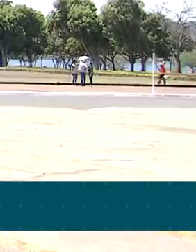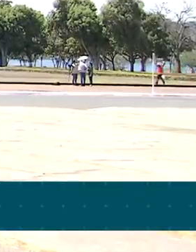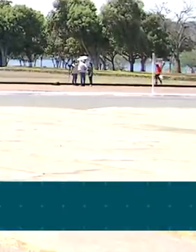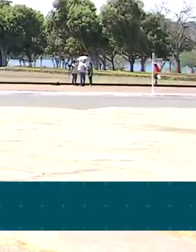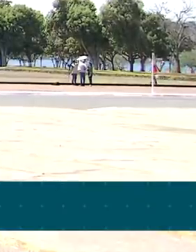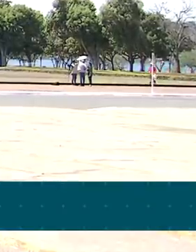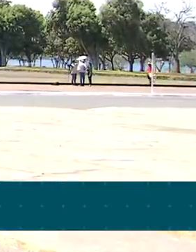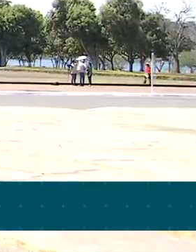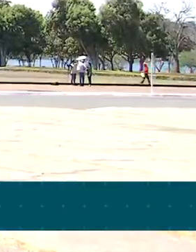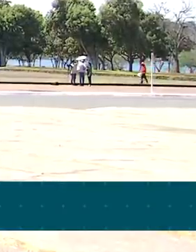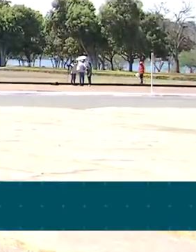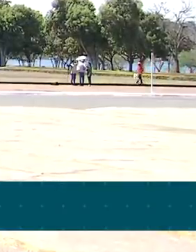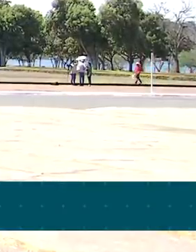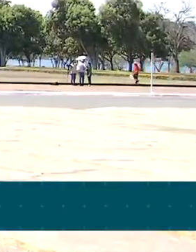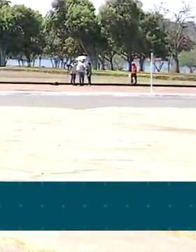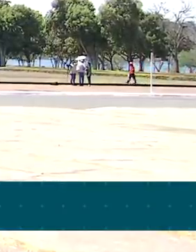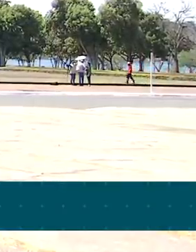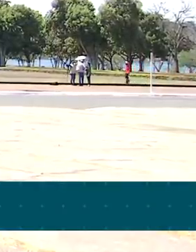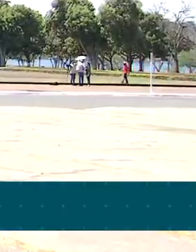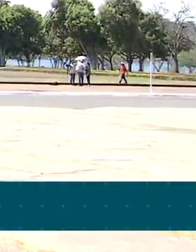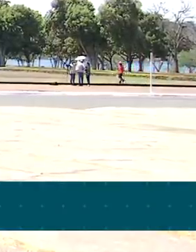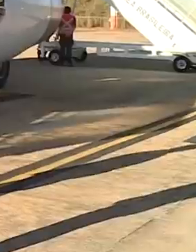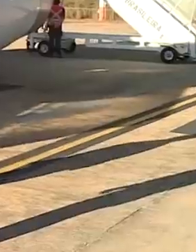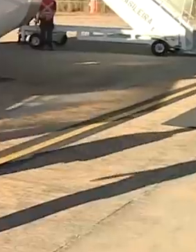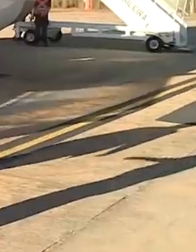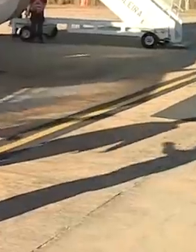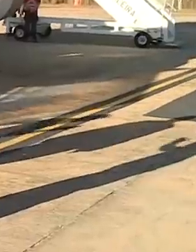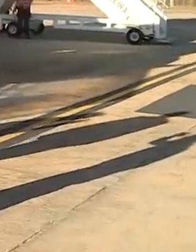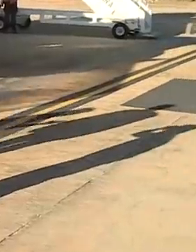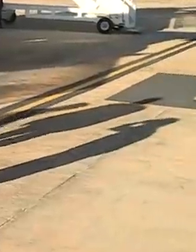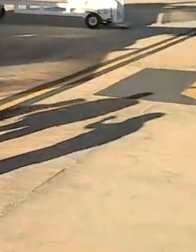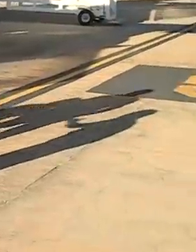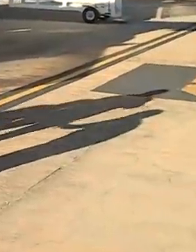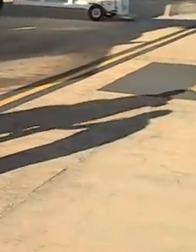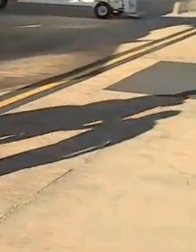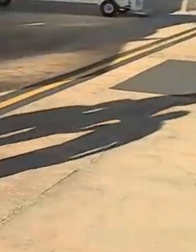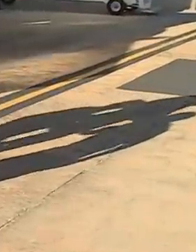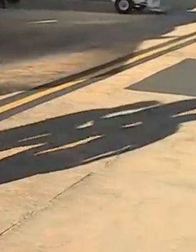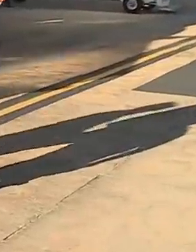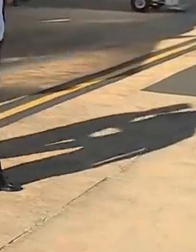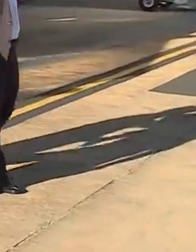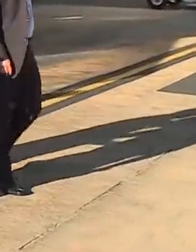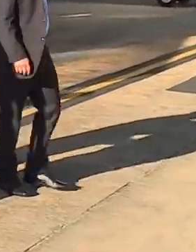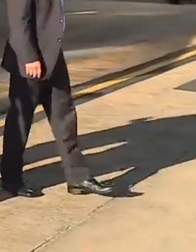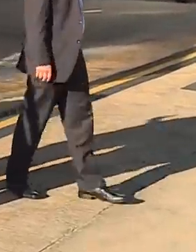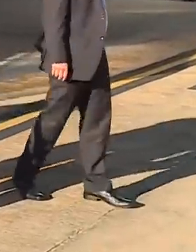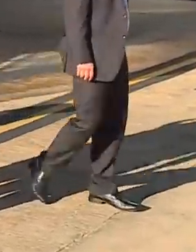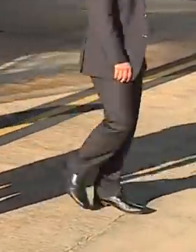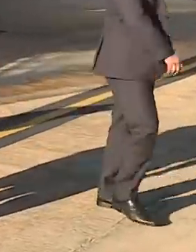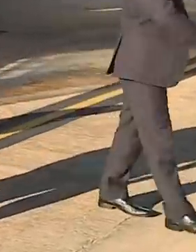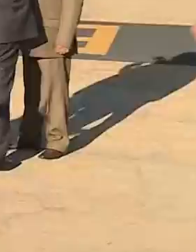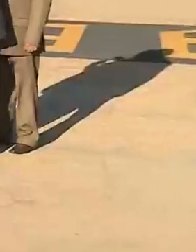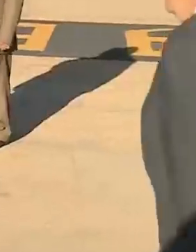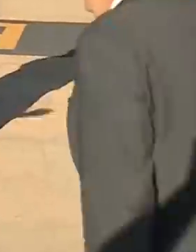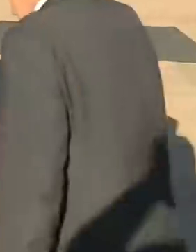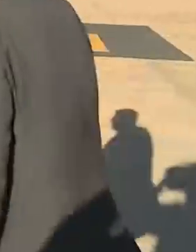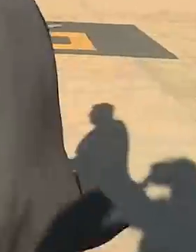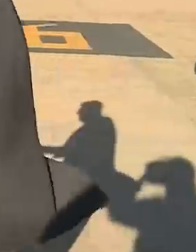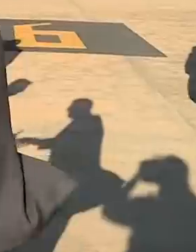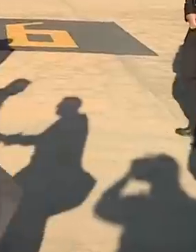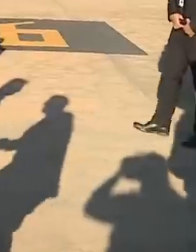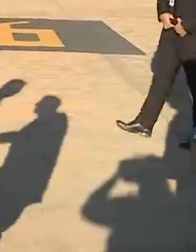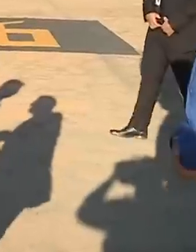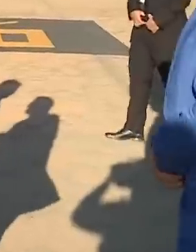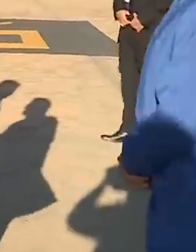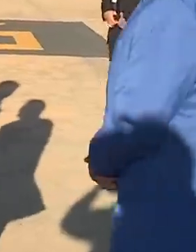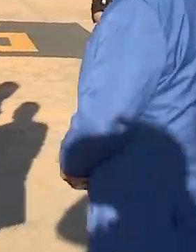5 da tarde na base aérea de Brasília. Lá, ele foi recebido pelos ministros do GSI, Augusto Heleno, e da